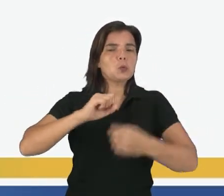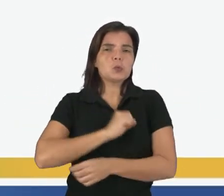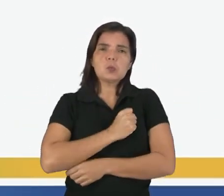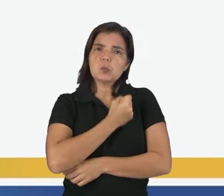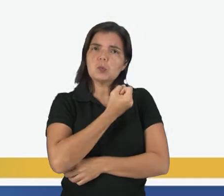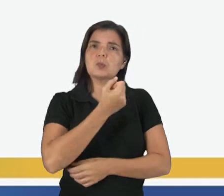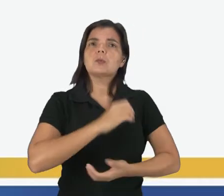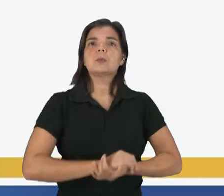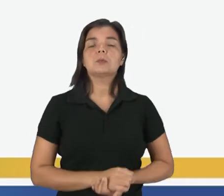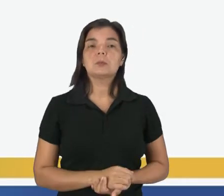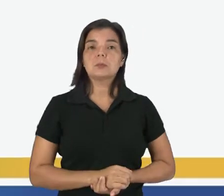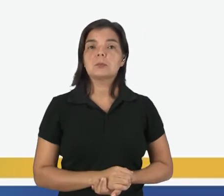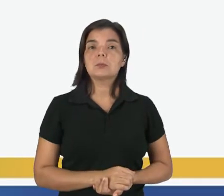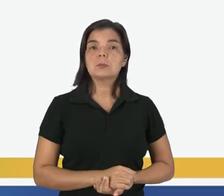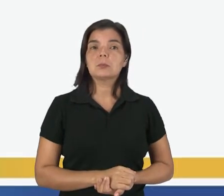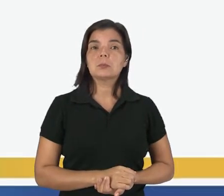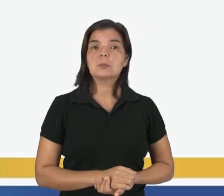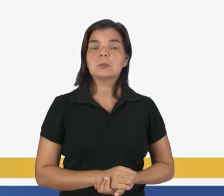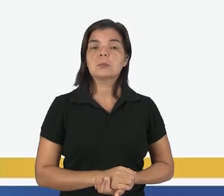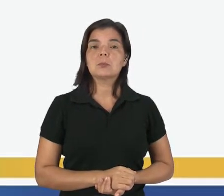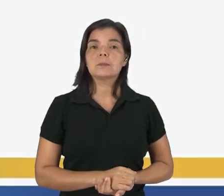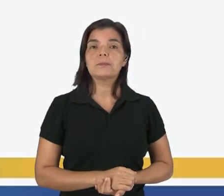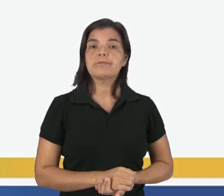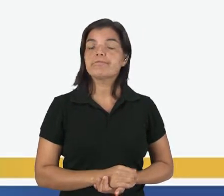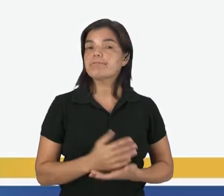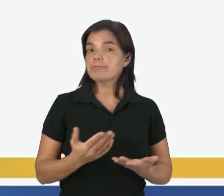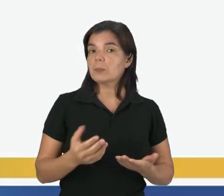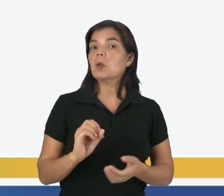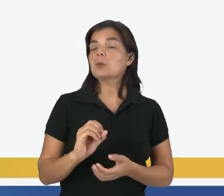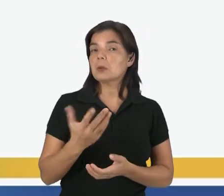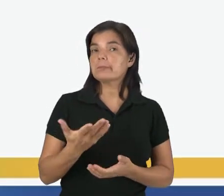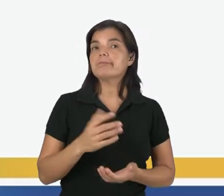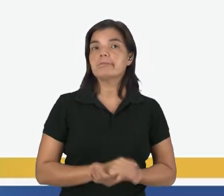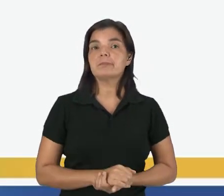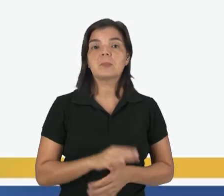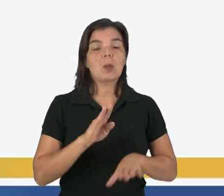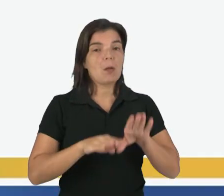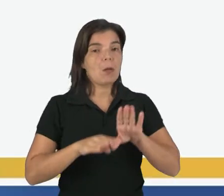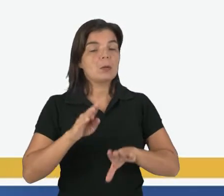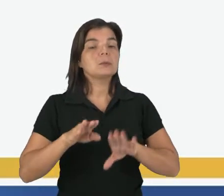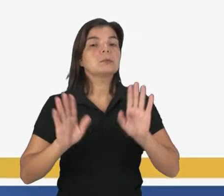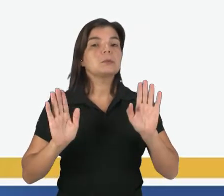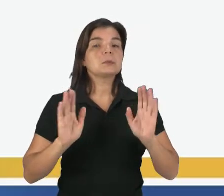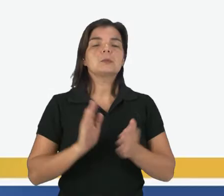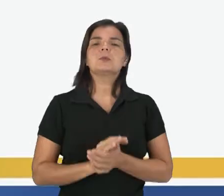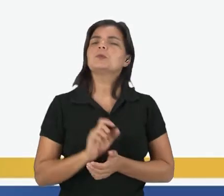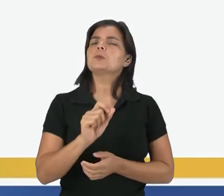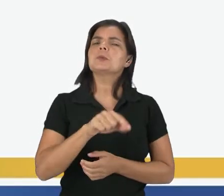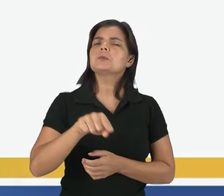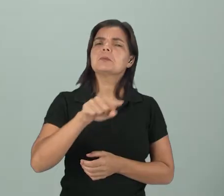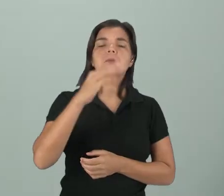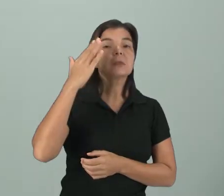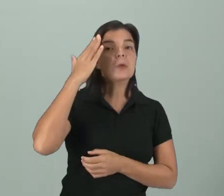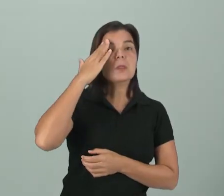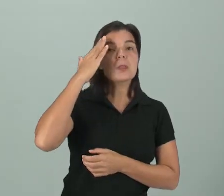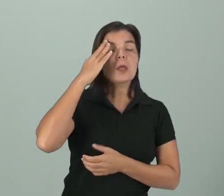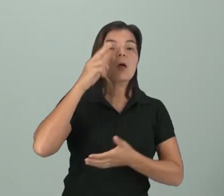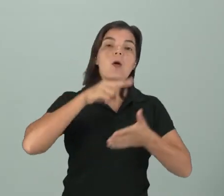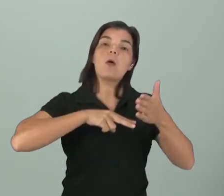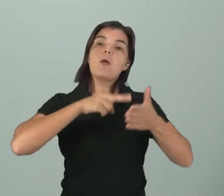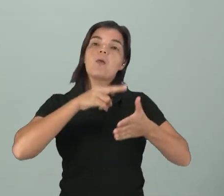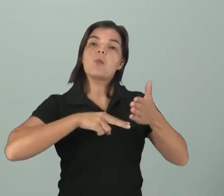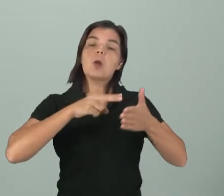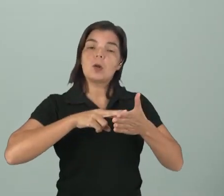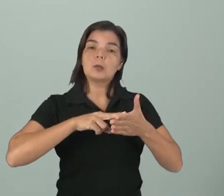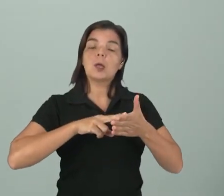de ódio com discurso de ódio. É o que acontece muitas vezes. O que você entende da leitura